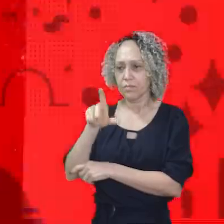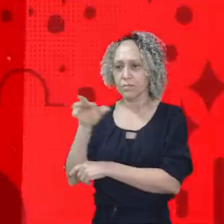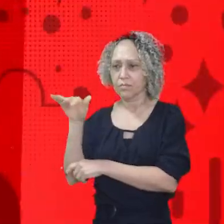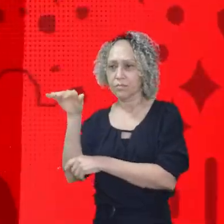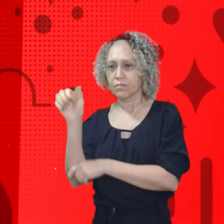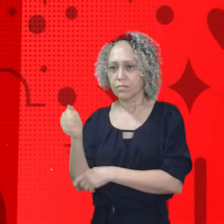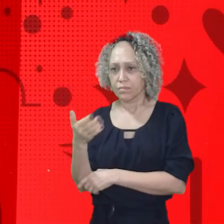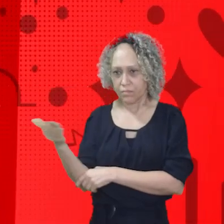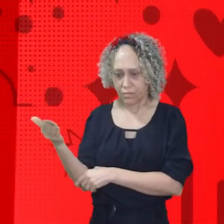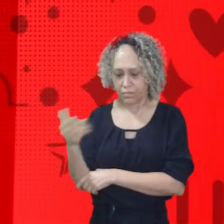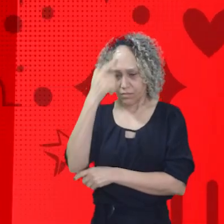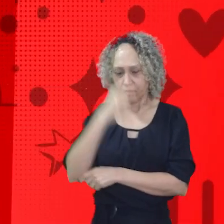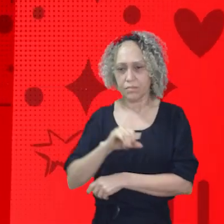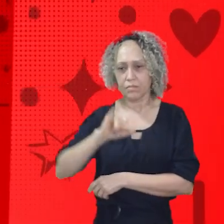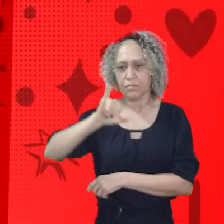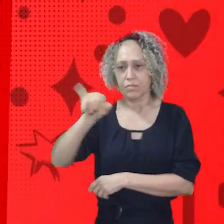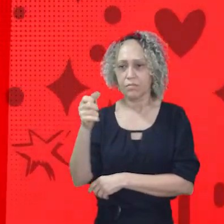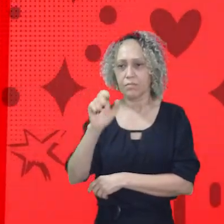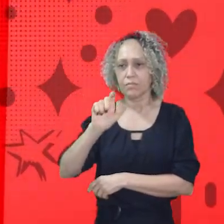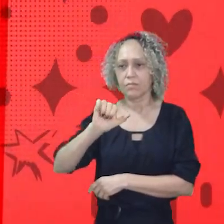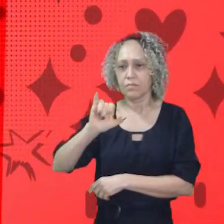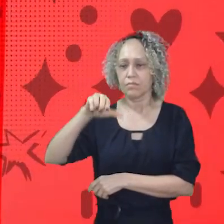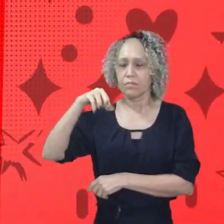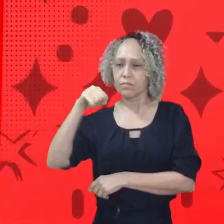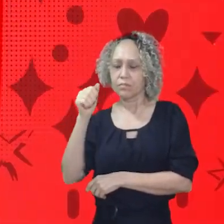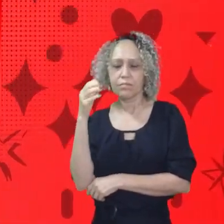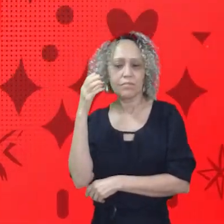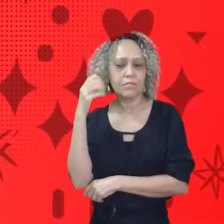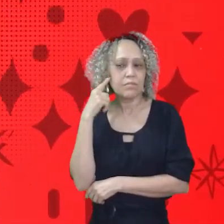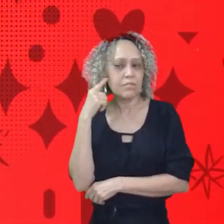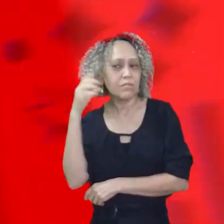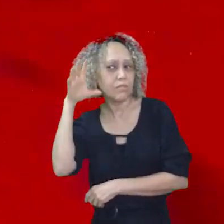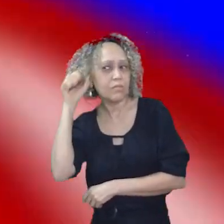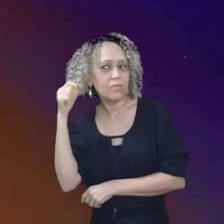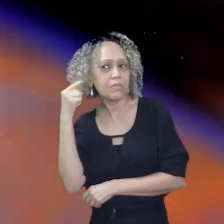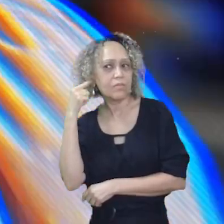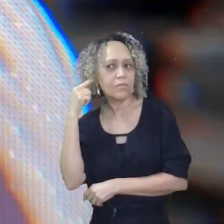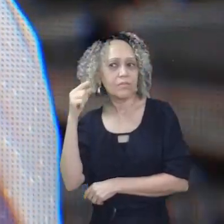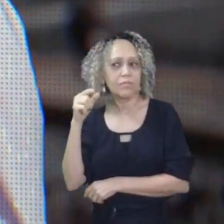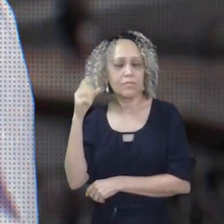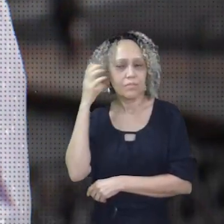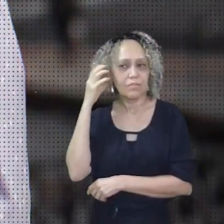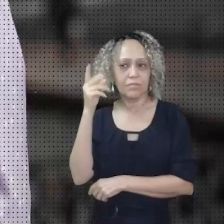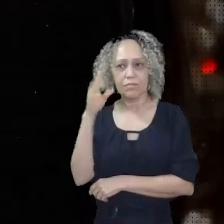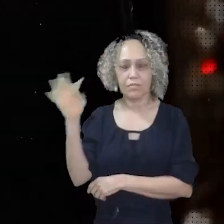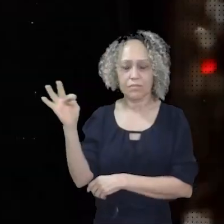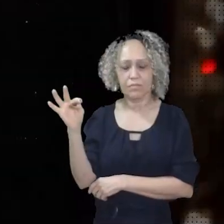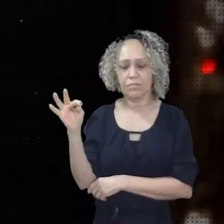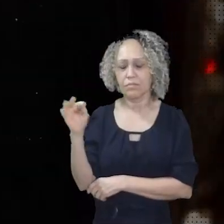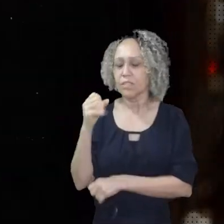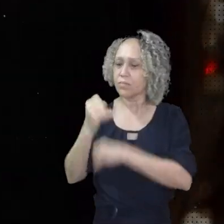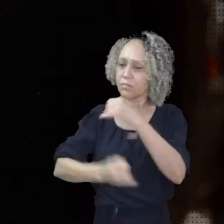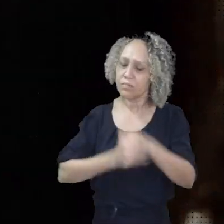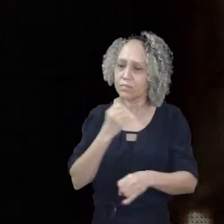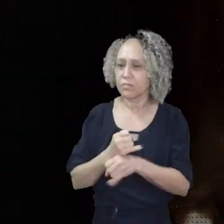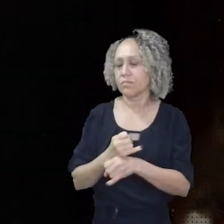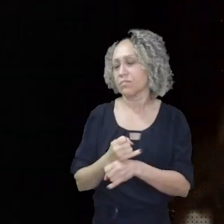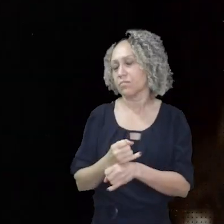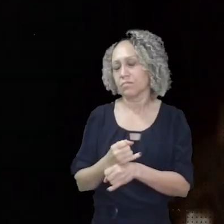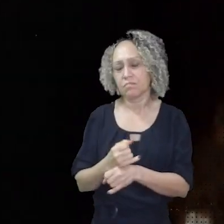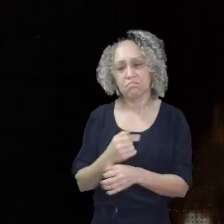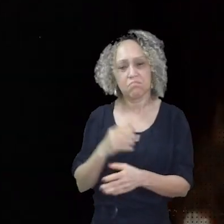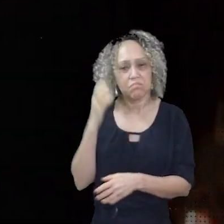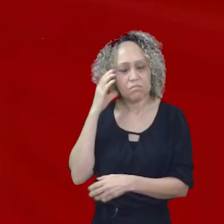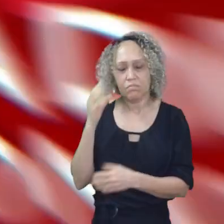radio.pt.org.br/Lula. Aqui é o Gilmar Tato e eu estou na sintonia da Rádio PT. Seja pela rádio online, pela nossa rádio agência ou